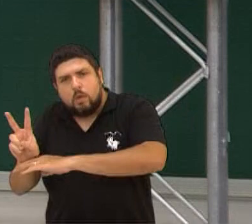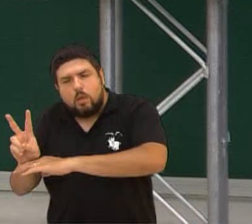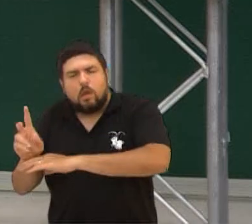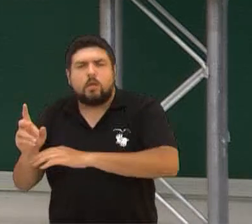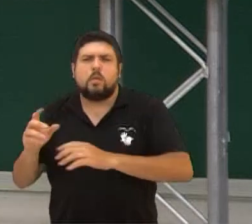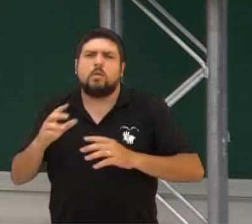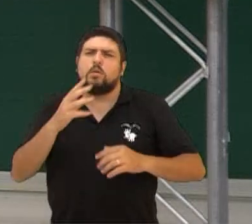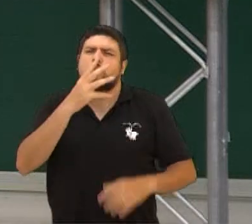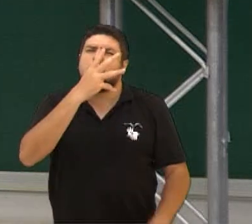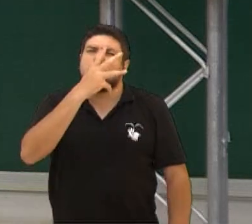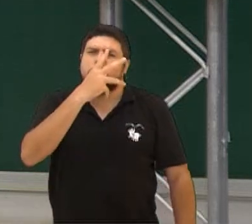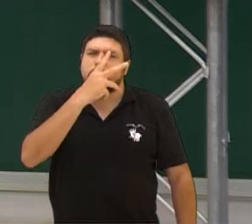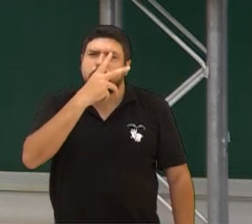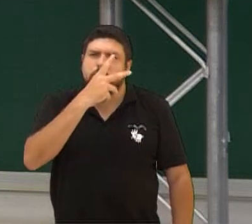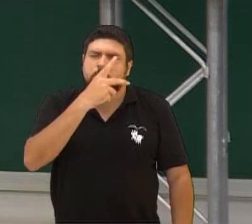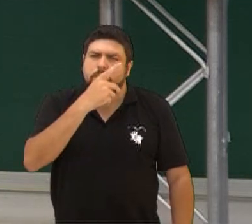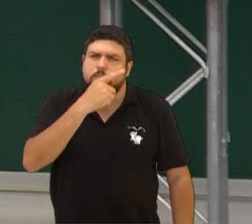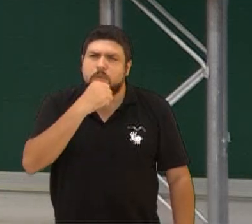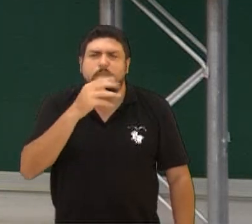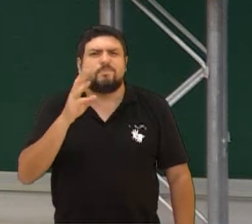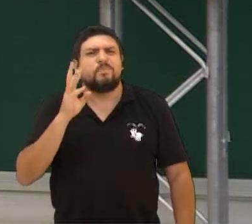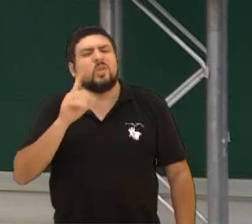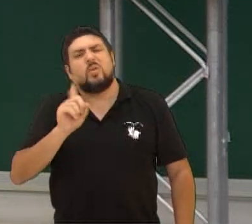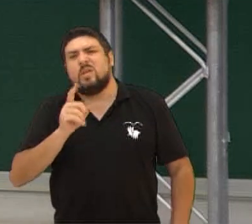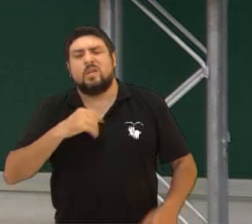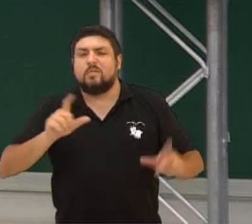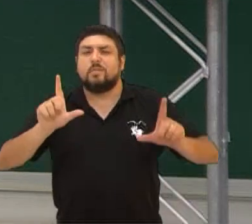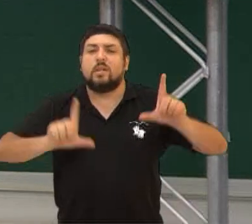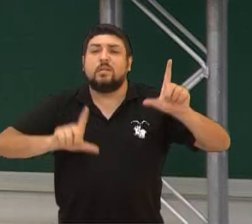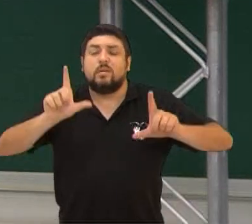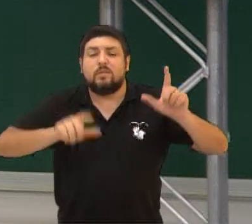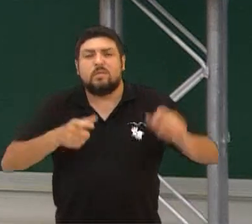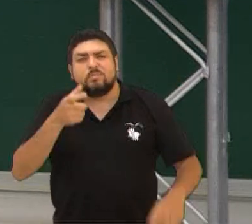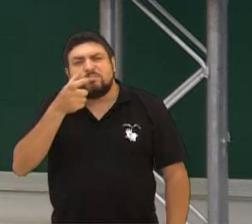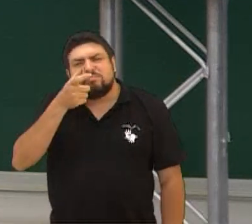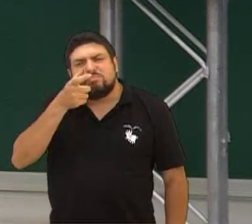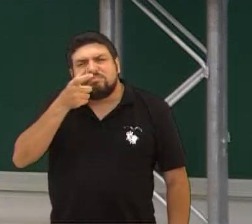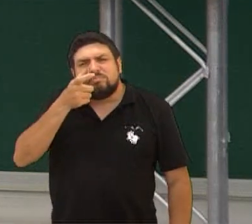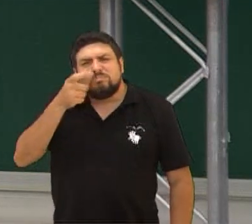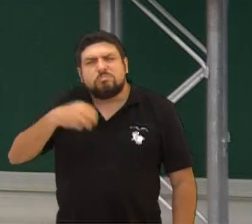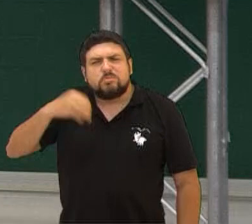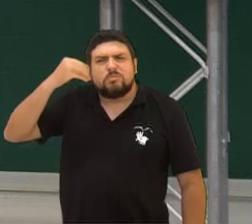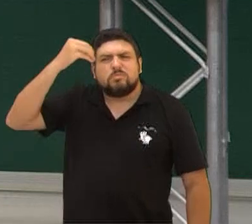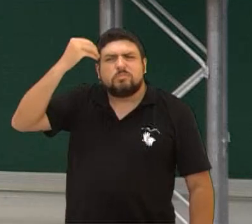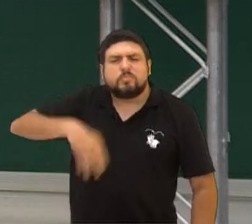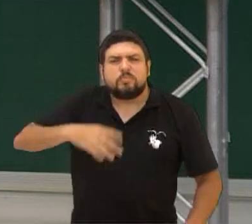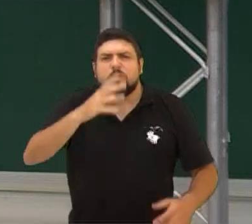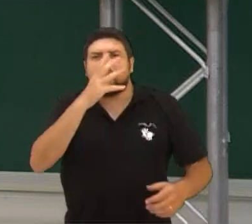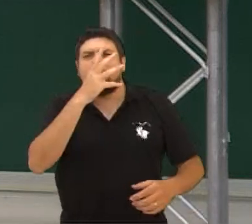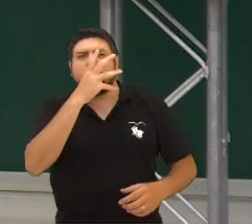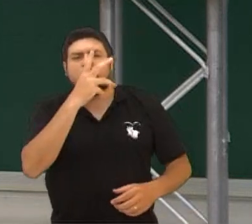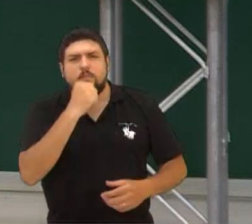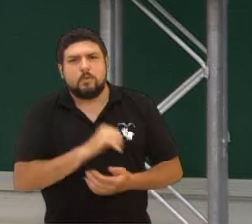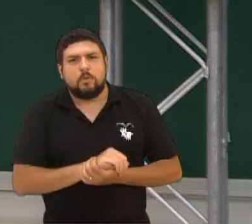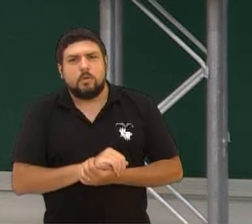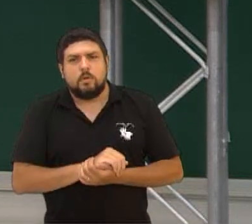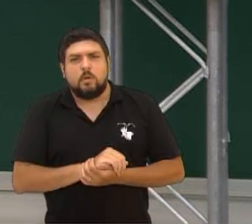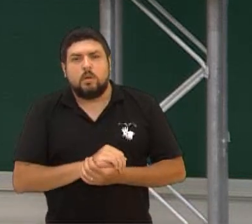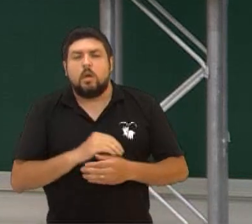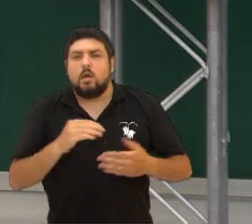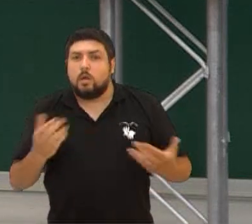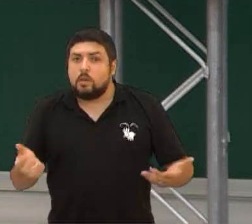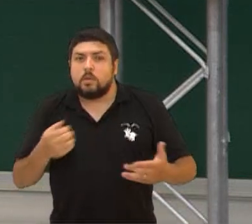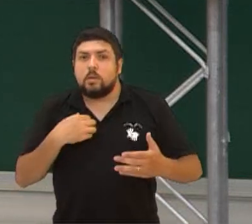partida. E daí isso não era legal para a TV, isso não era legal para tornar o esporte um espetáculo maior. Então a